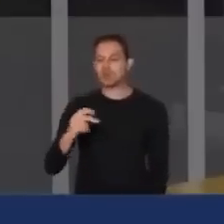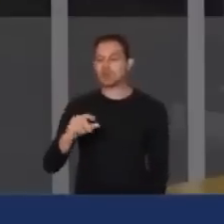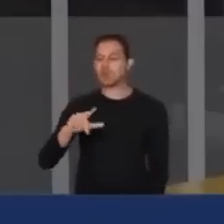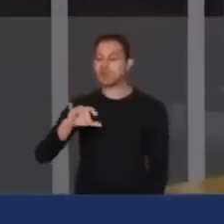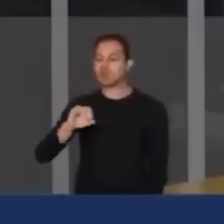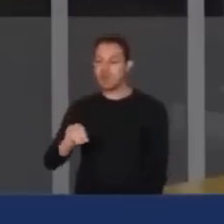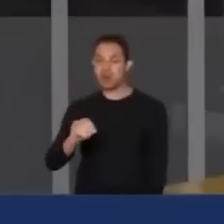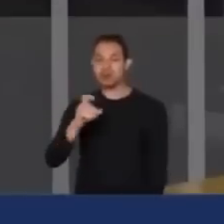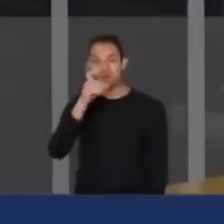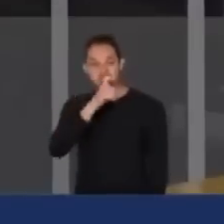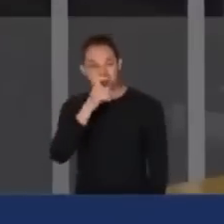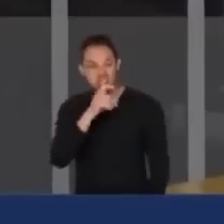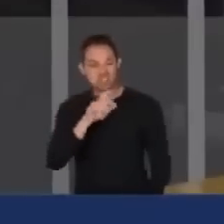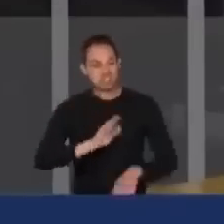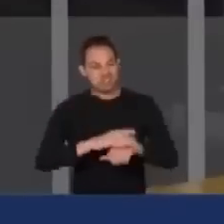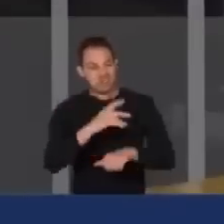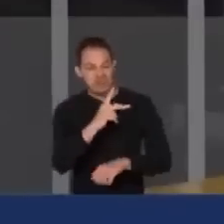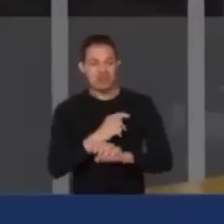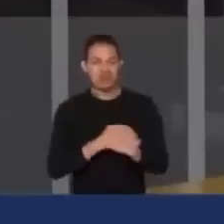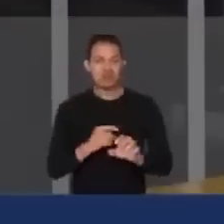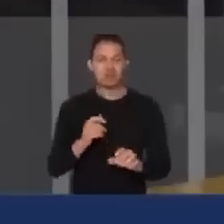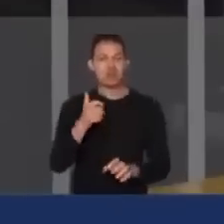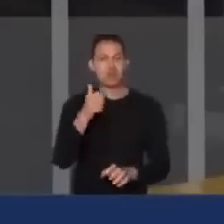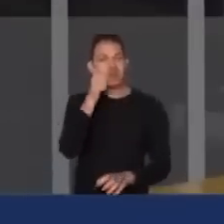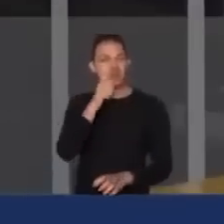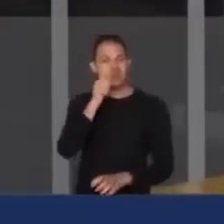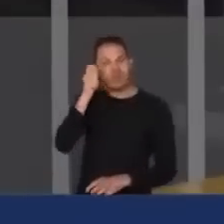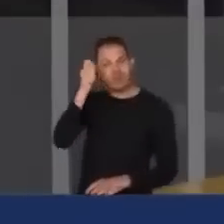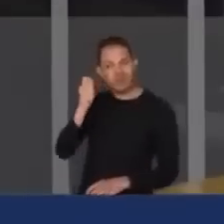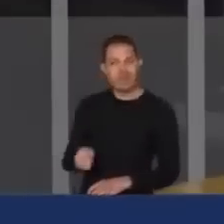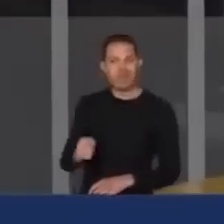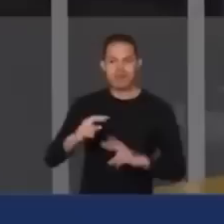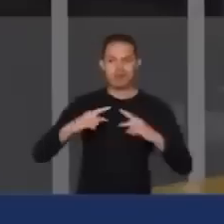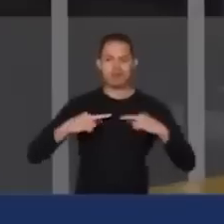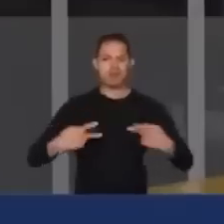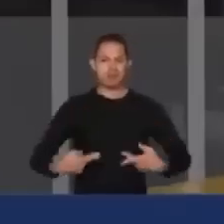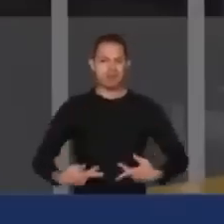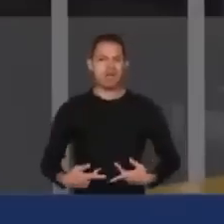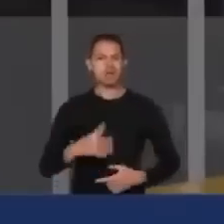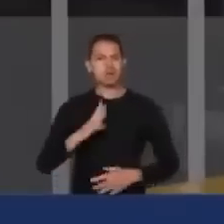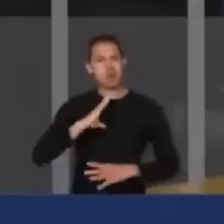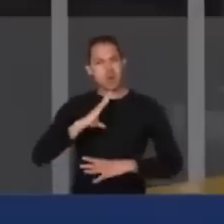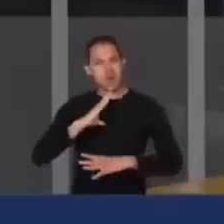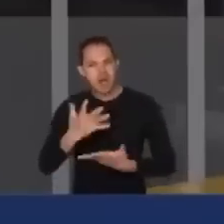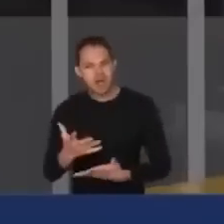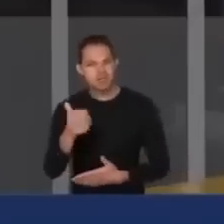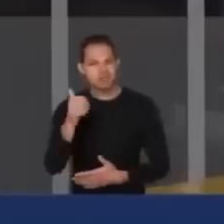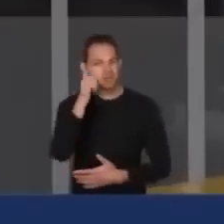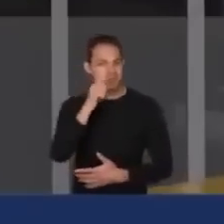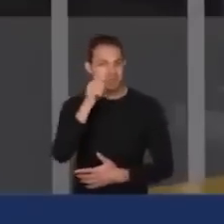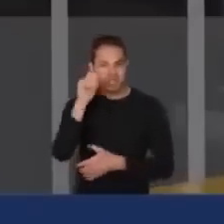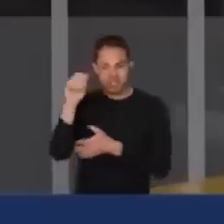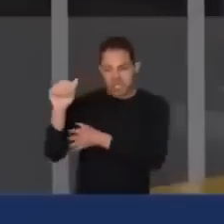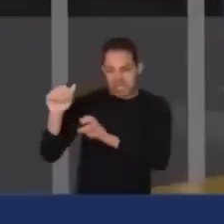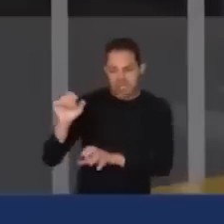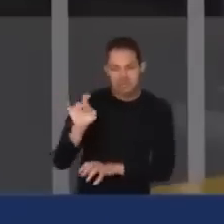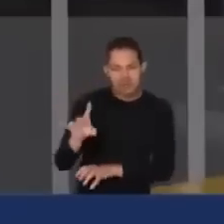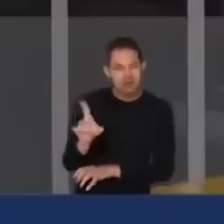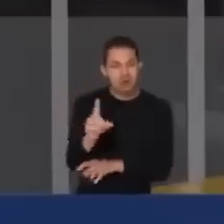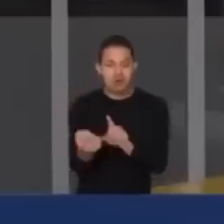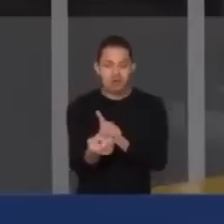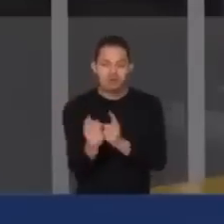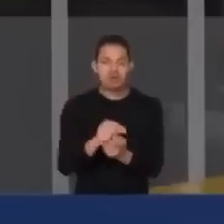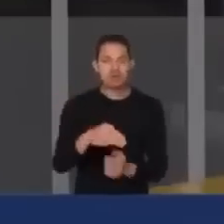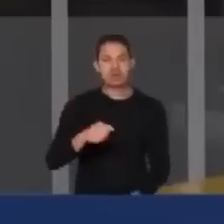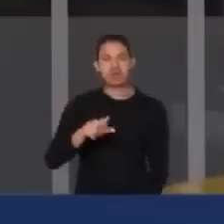uma mentira. Isso não é monopólio do feminismo, isso é algo humano. Ser corajoso não cabe só às feministas, pelo contrário.